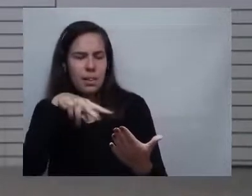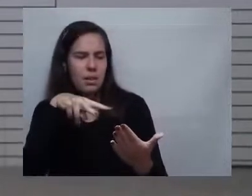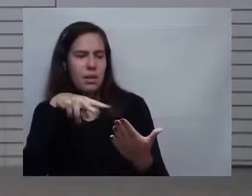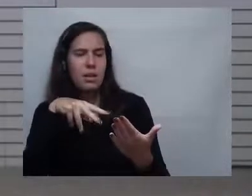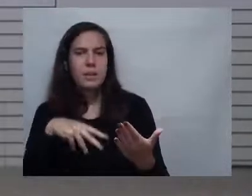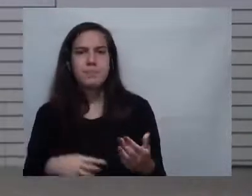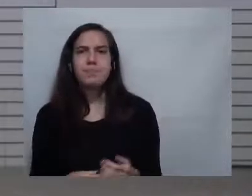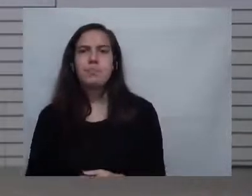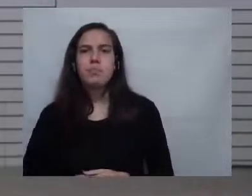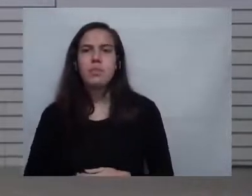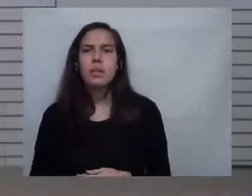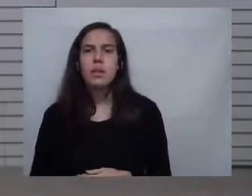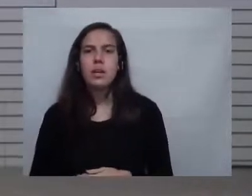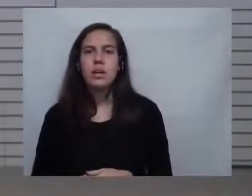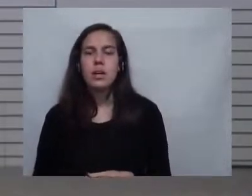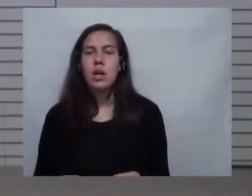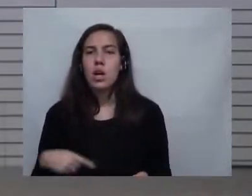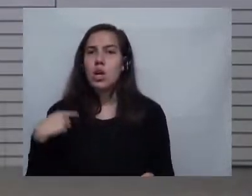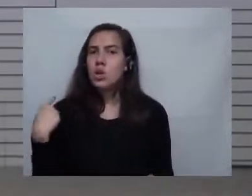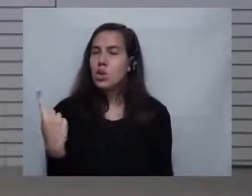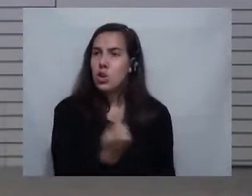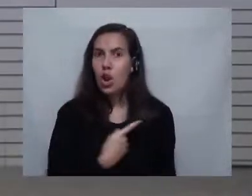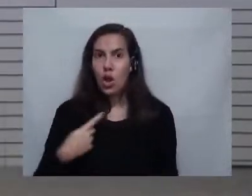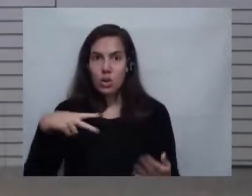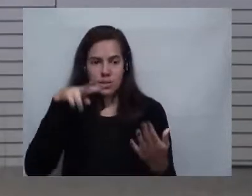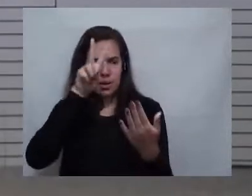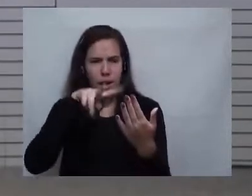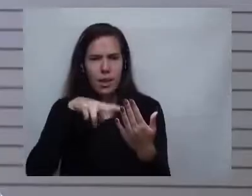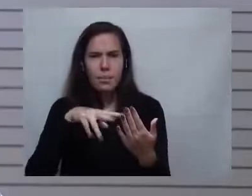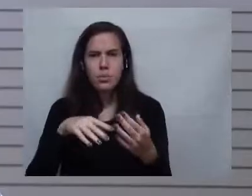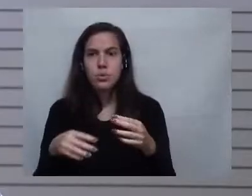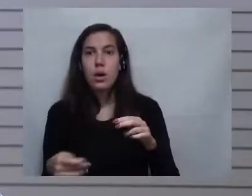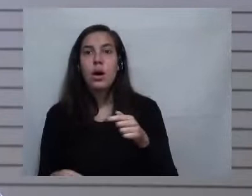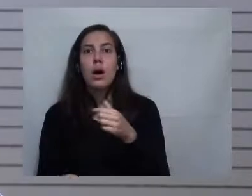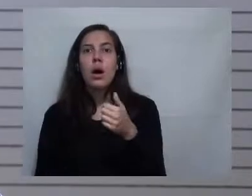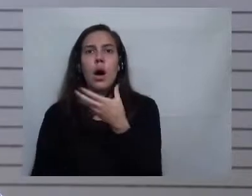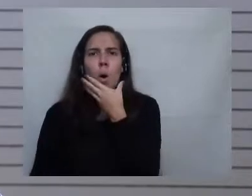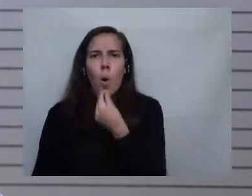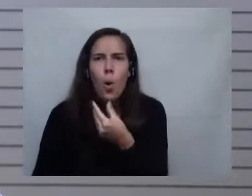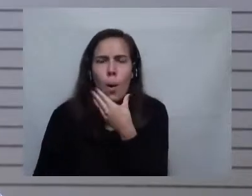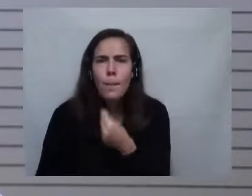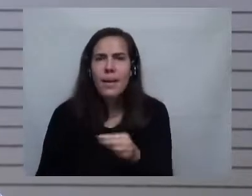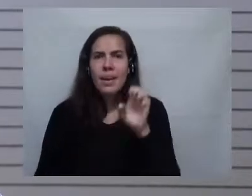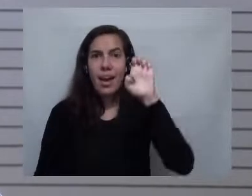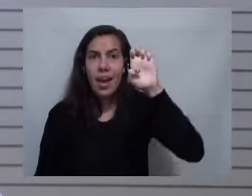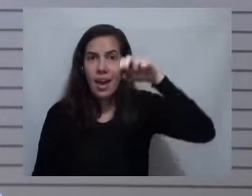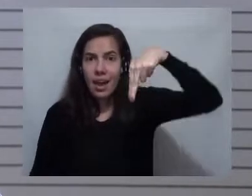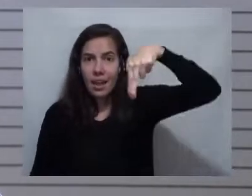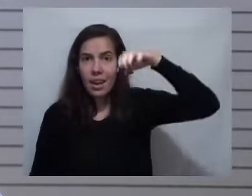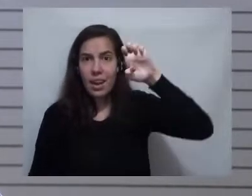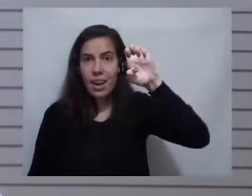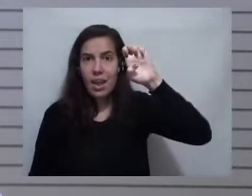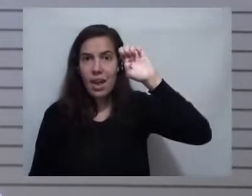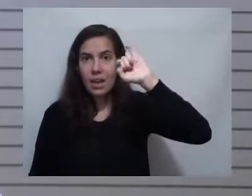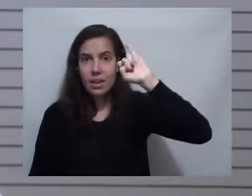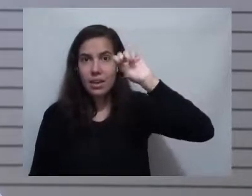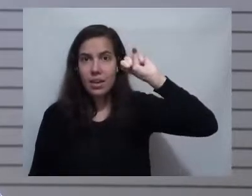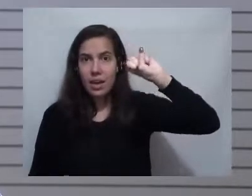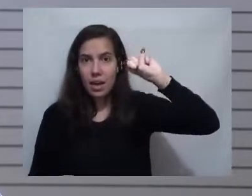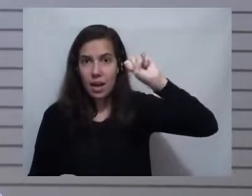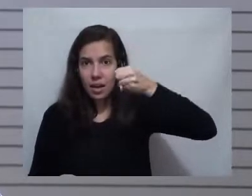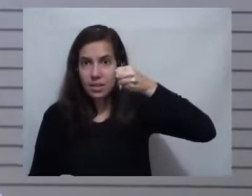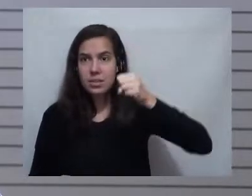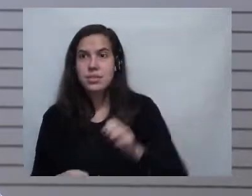o que um homem chamado Enéas grego e foi convertido e Pedro